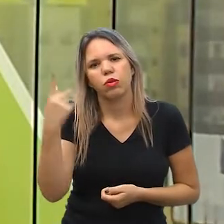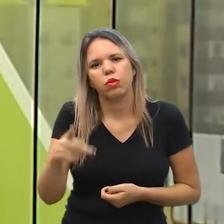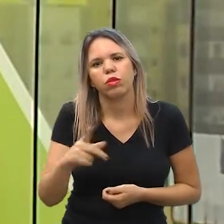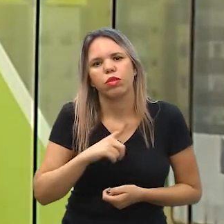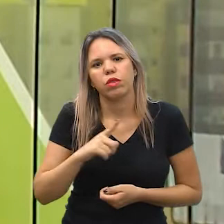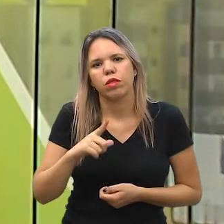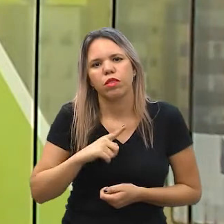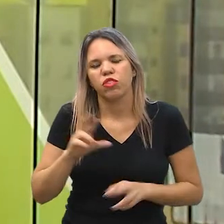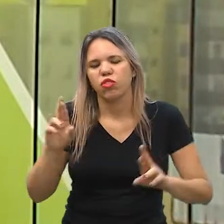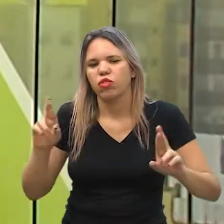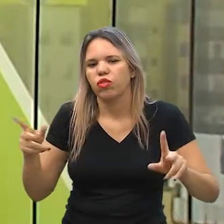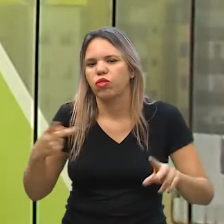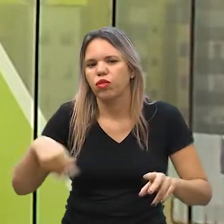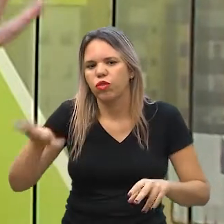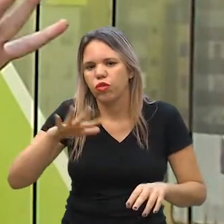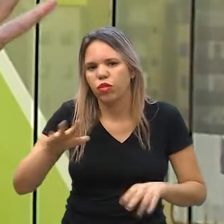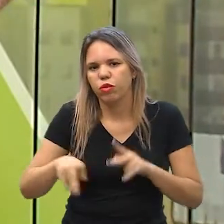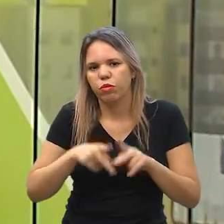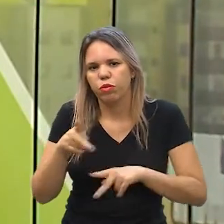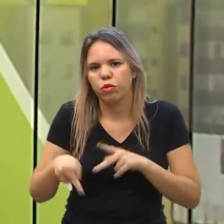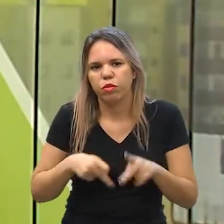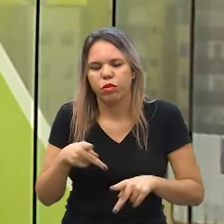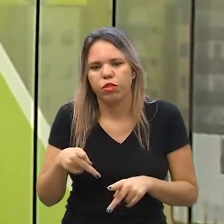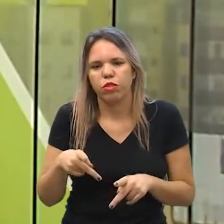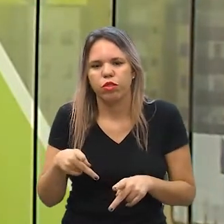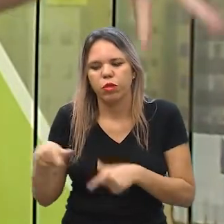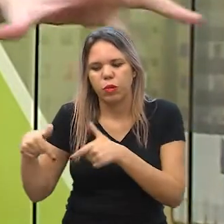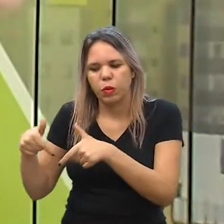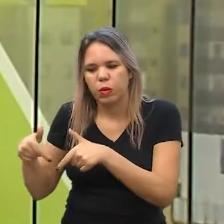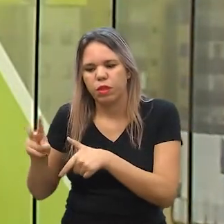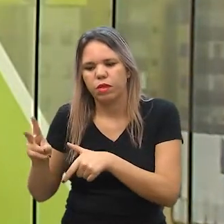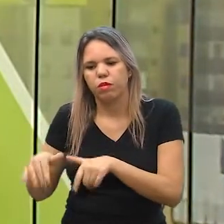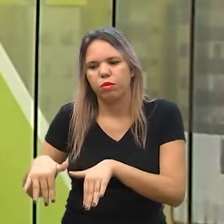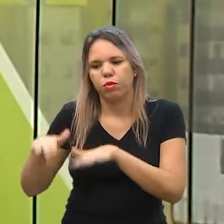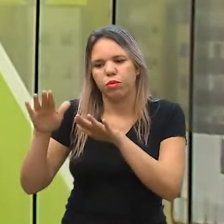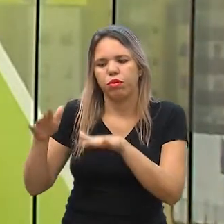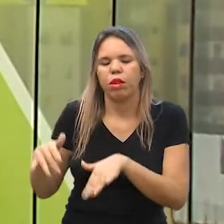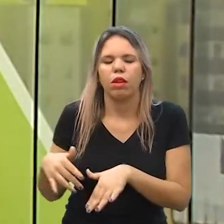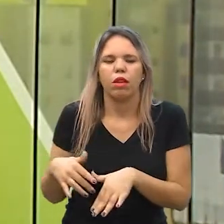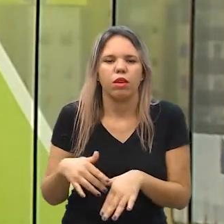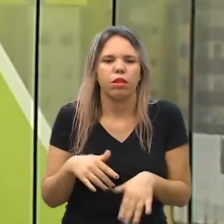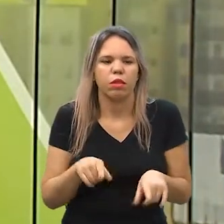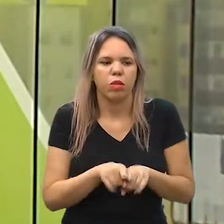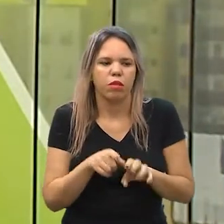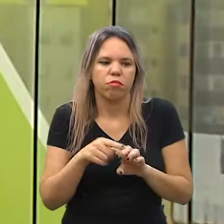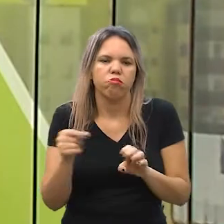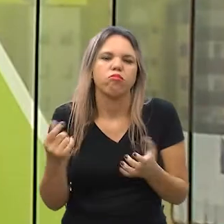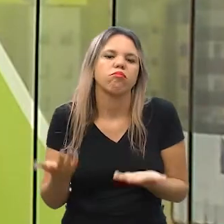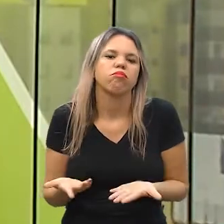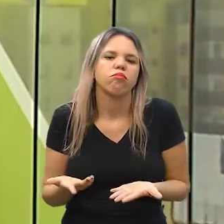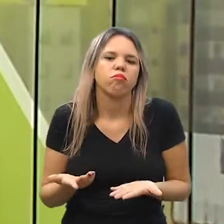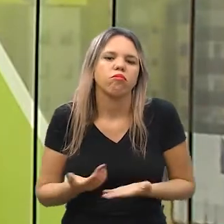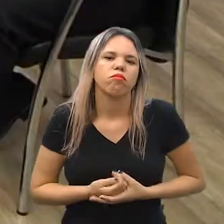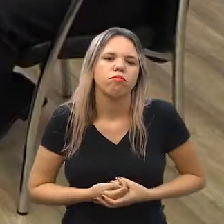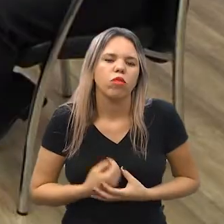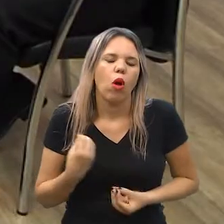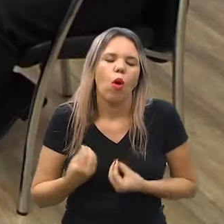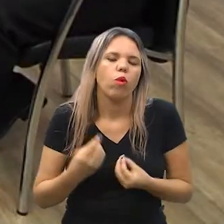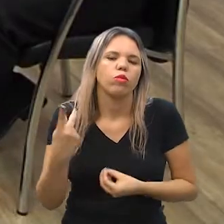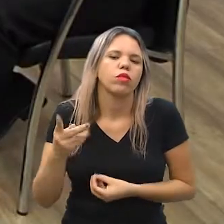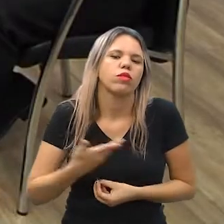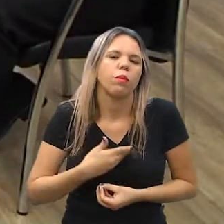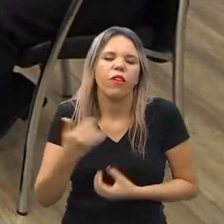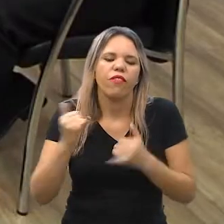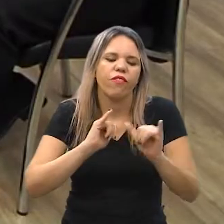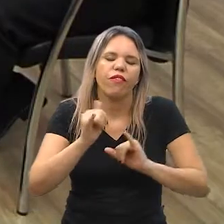imagino que você era meio diferente da turma, né? Com essa parte de trabalhar logo cedo, da questão do empreendedorismo. Como é